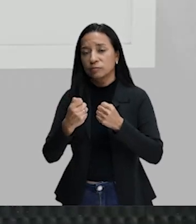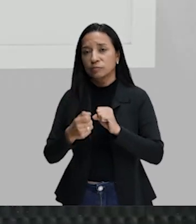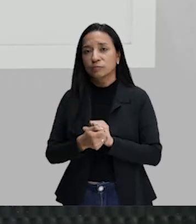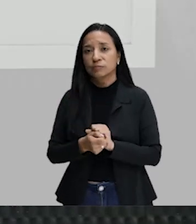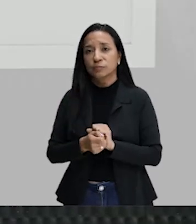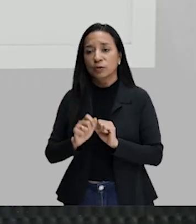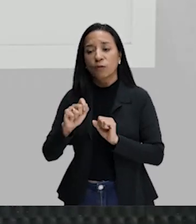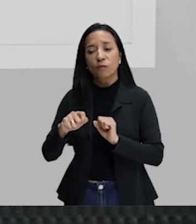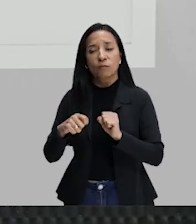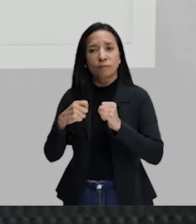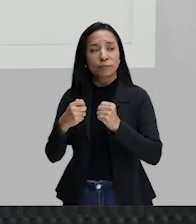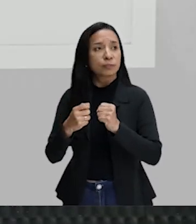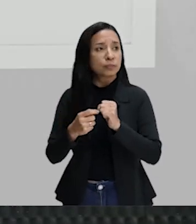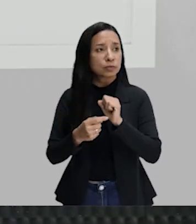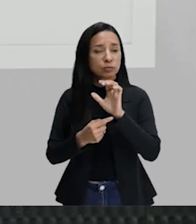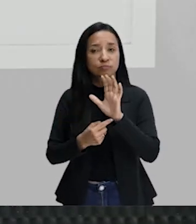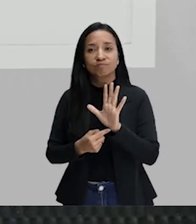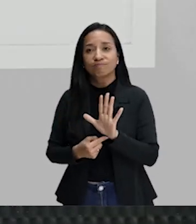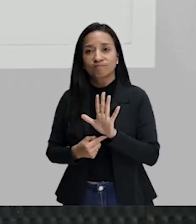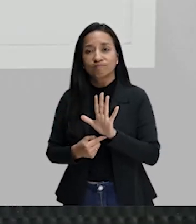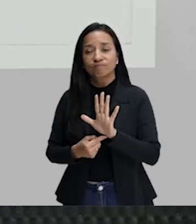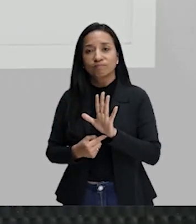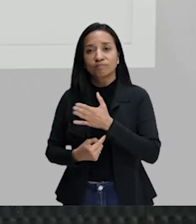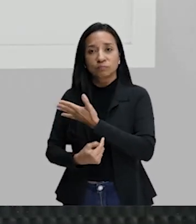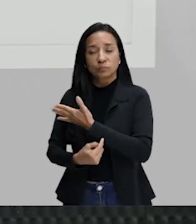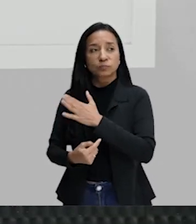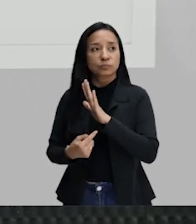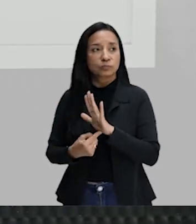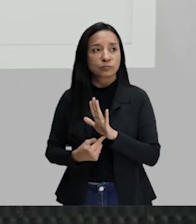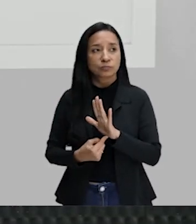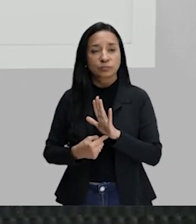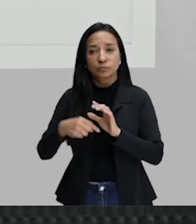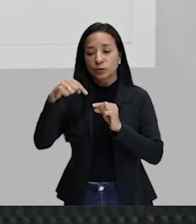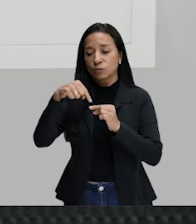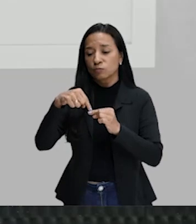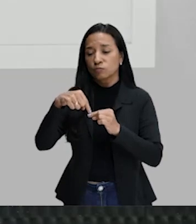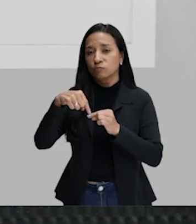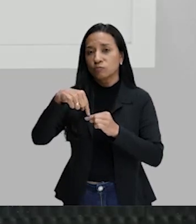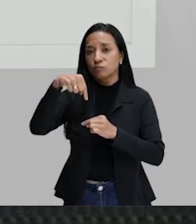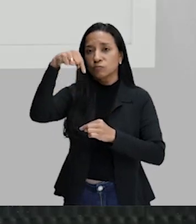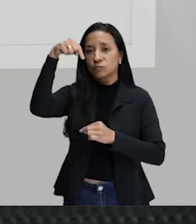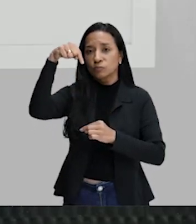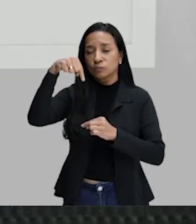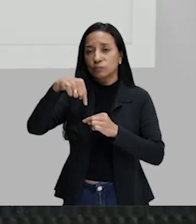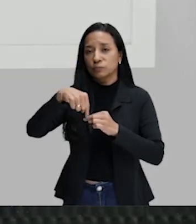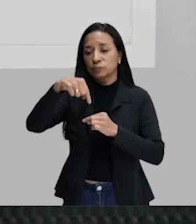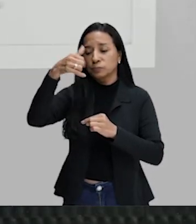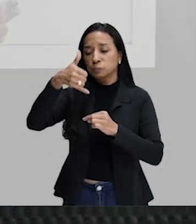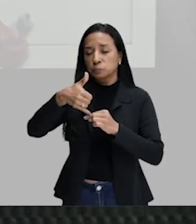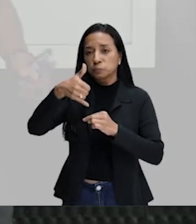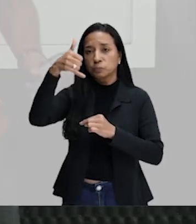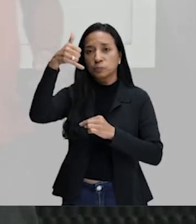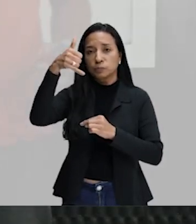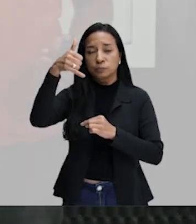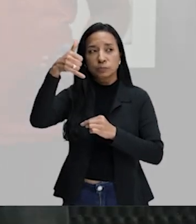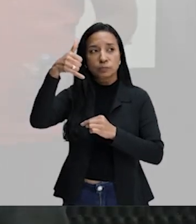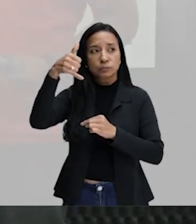ter a força magnética apontando aqui neste sentido. Tá certo?